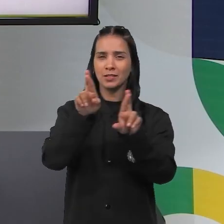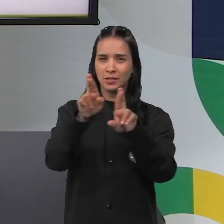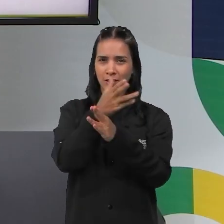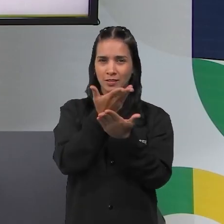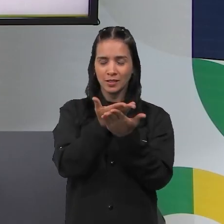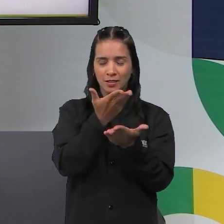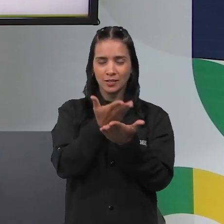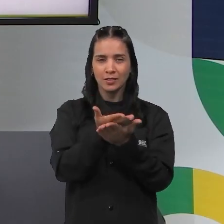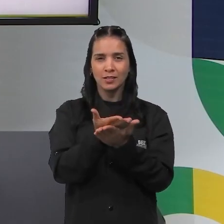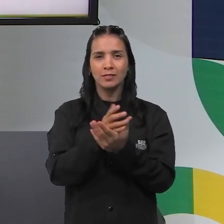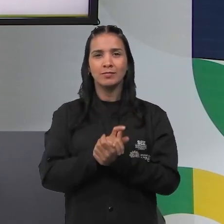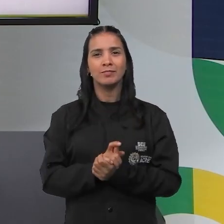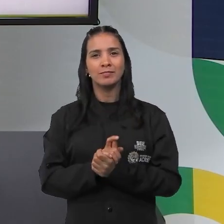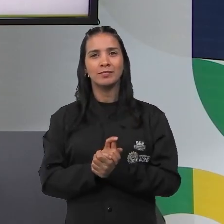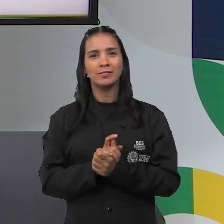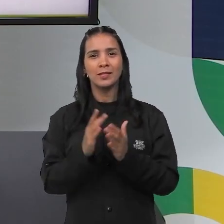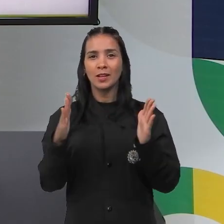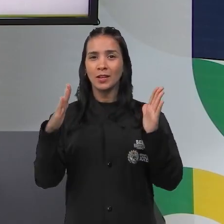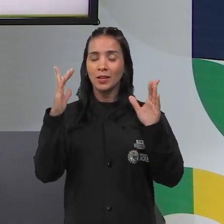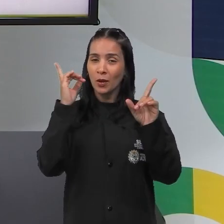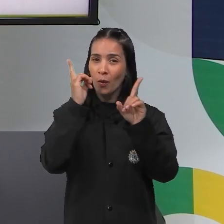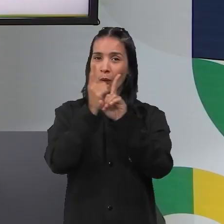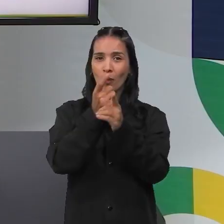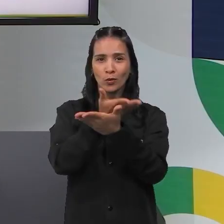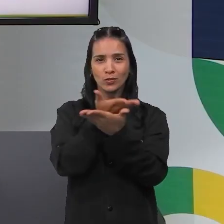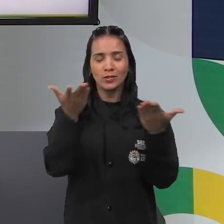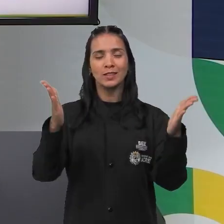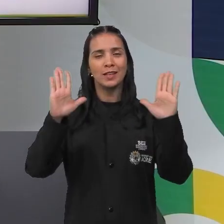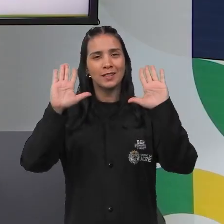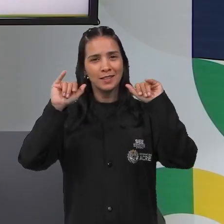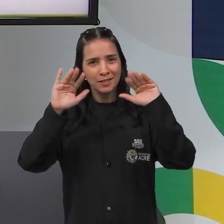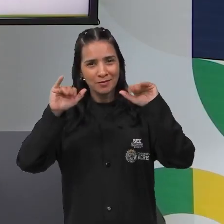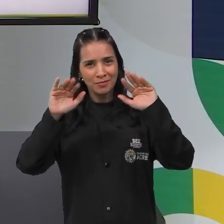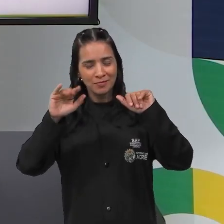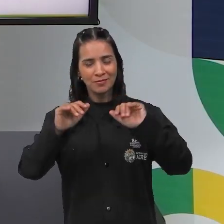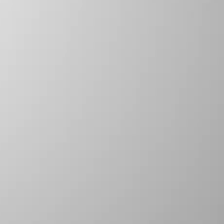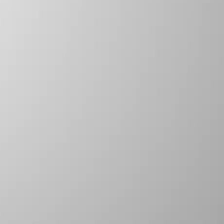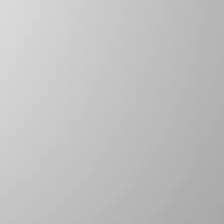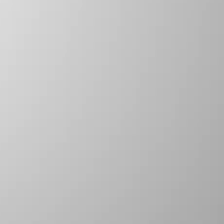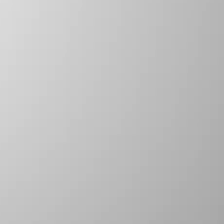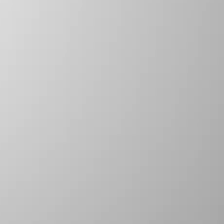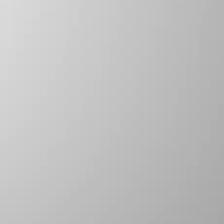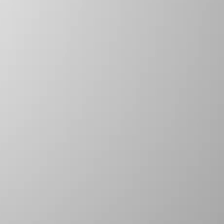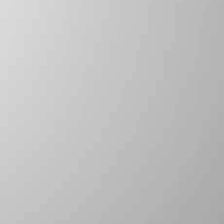e vejo vocês na próxima aula. Bye bye, see you next class.